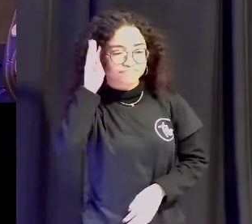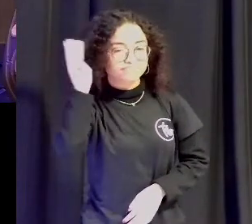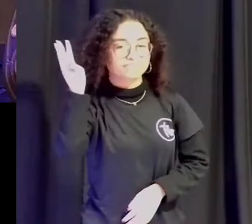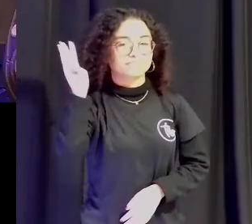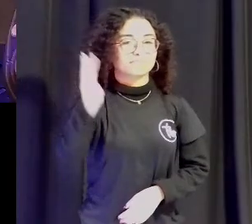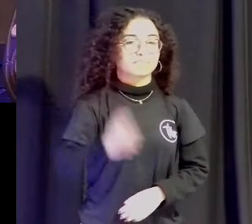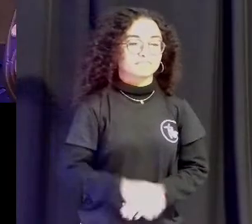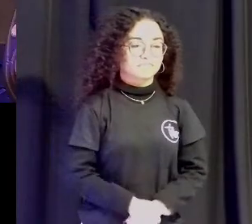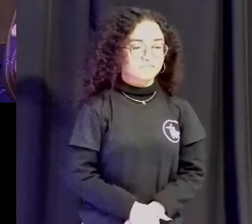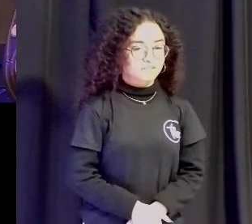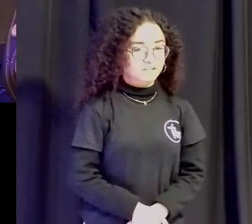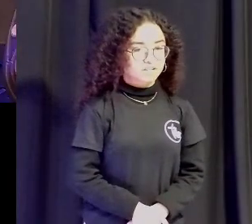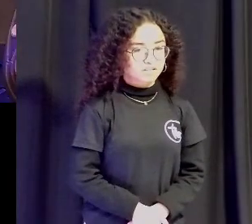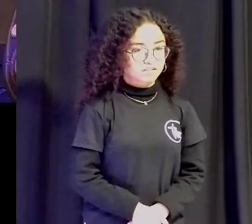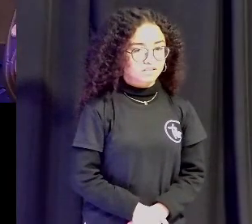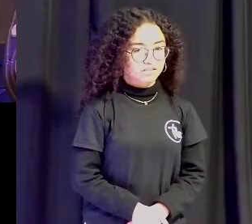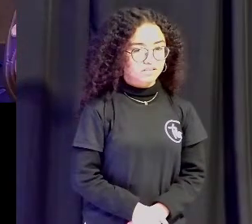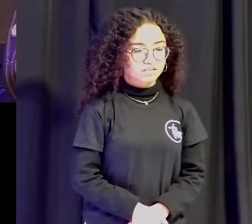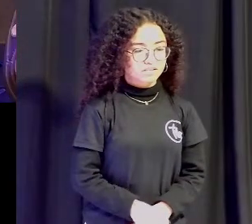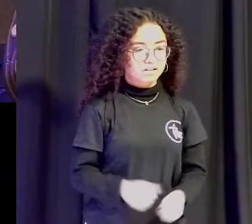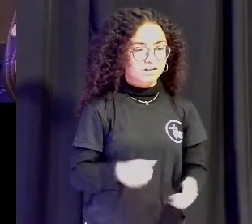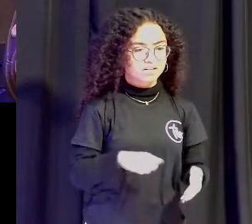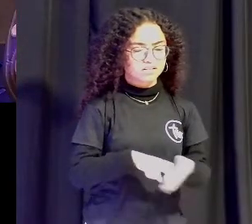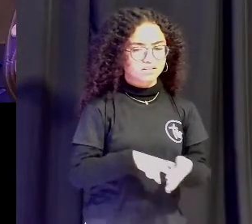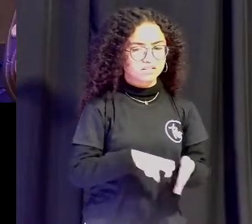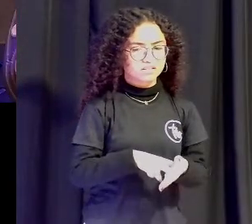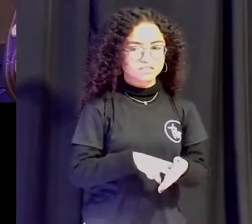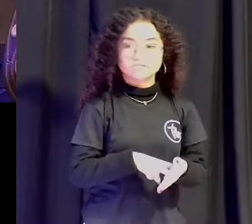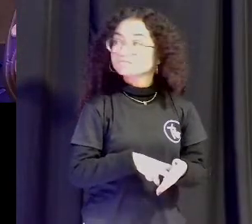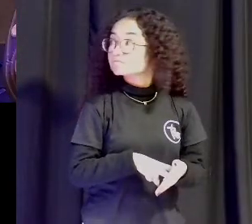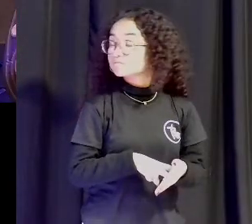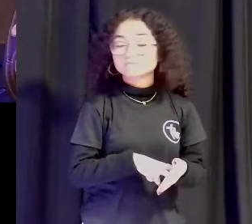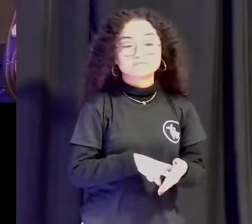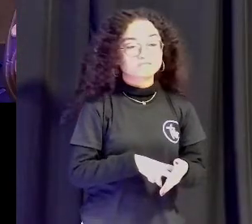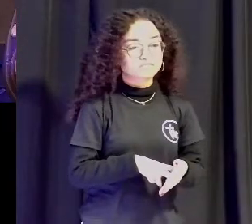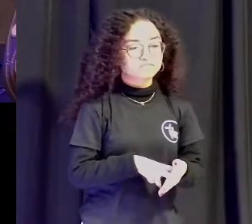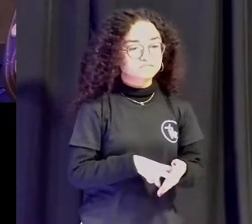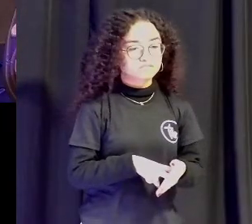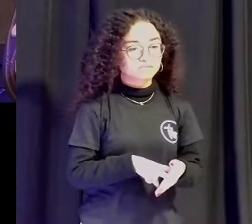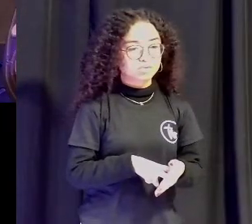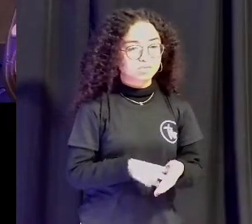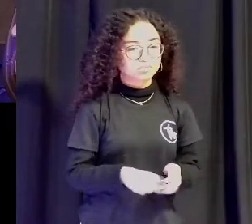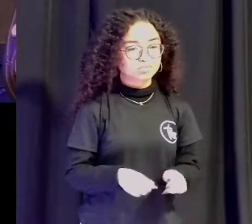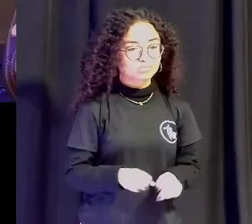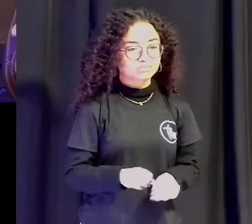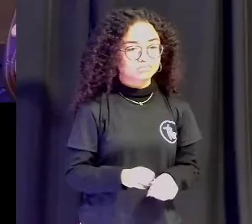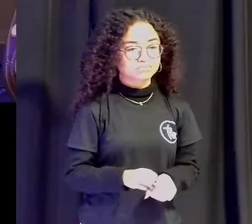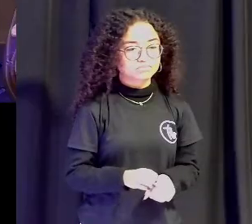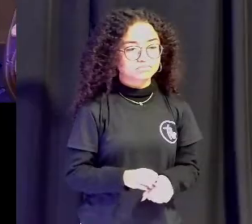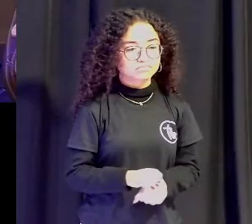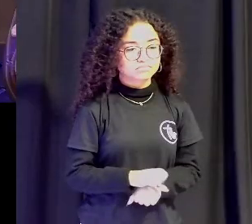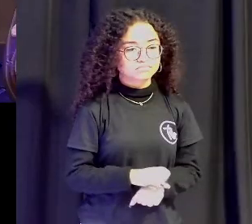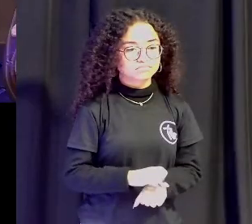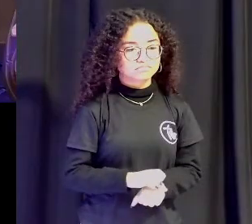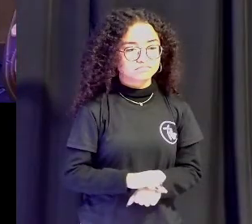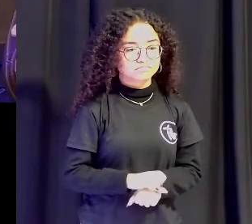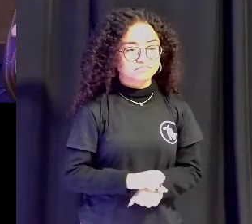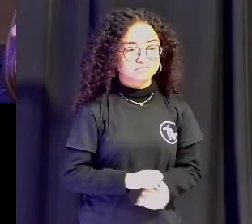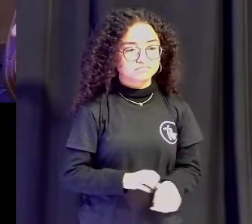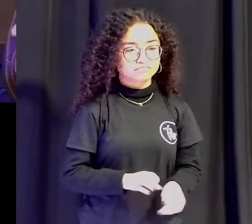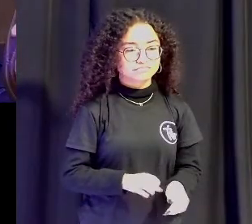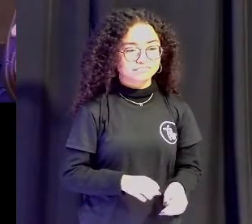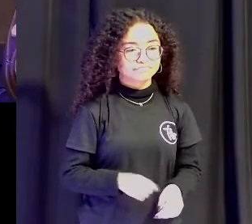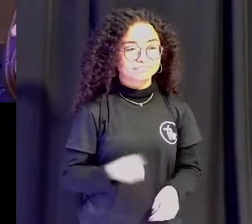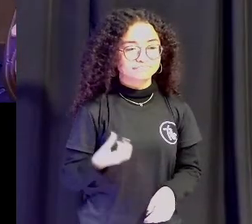nesse momento, a gente mudou o horário, mas quando o curso de homens terminar, a gente deve voltar para o horário normal, às 6 da